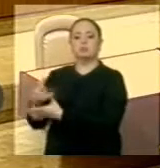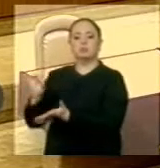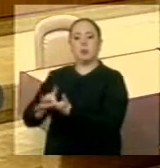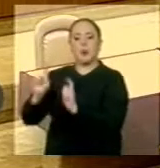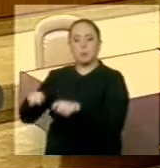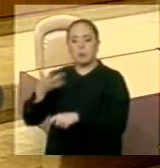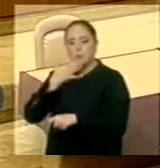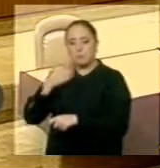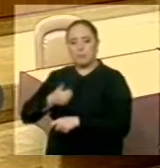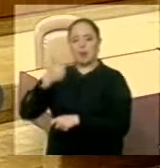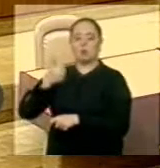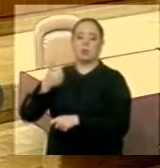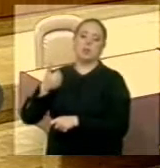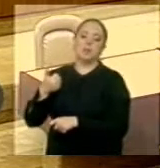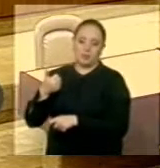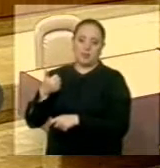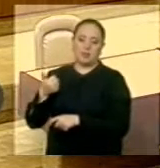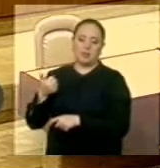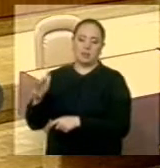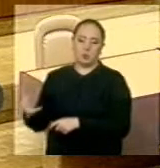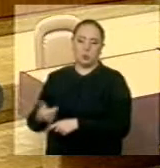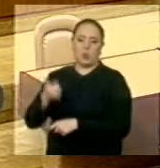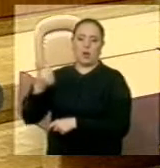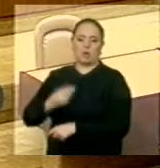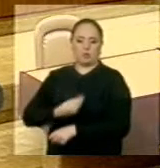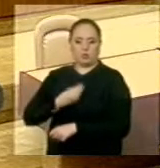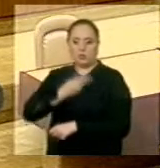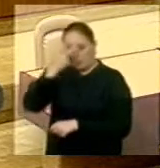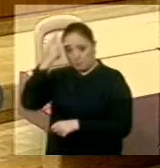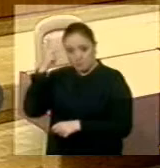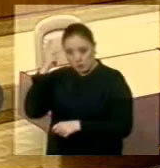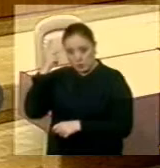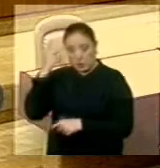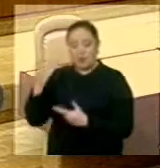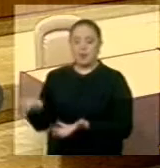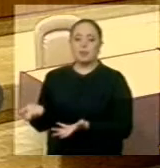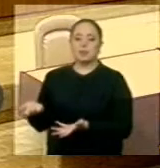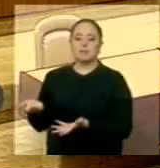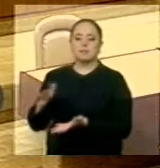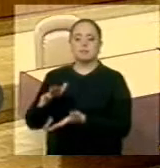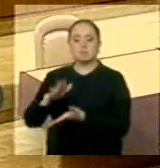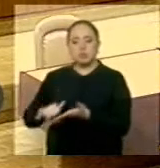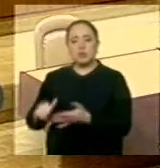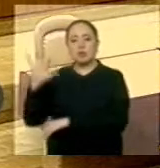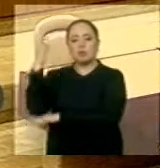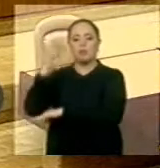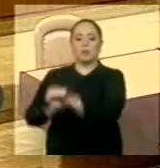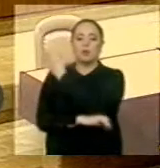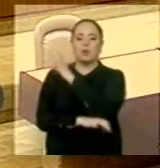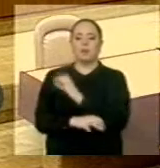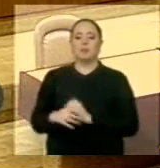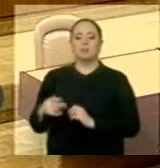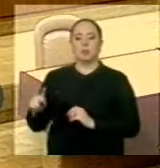de melhoria na qualidade de vida das pessoas que retiram da floresta o seu